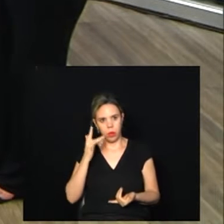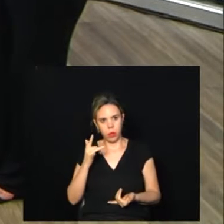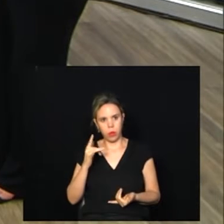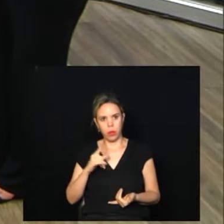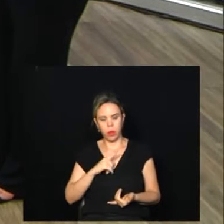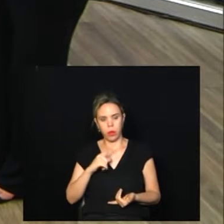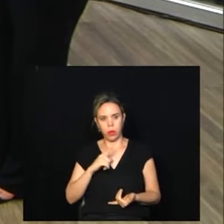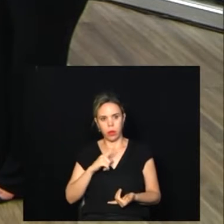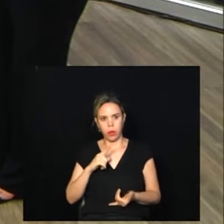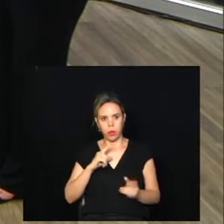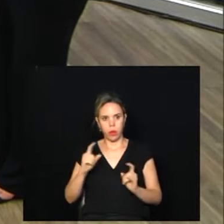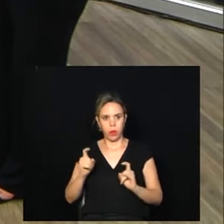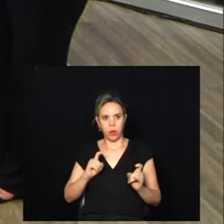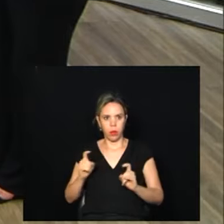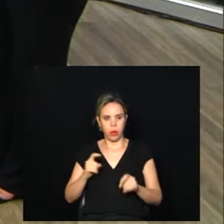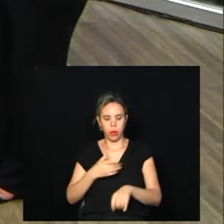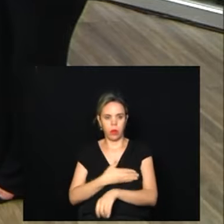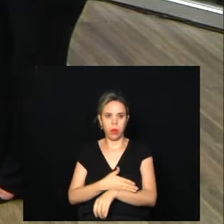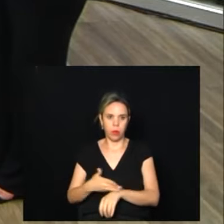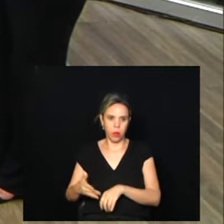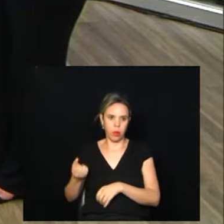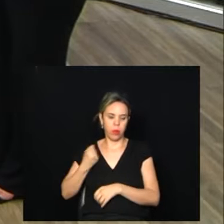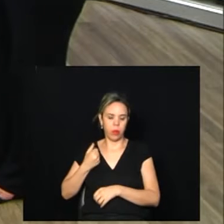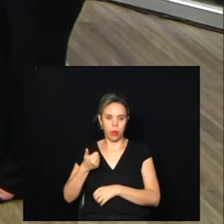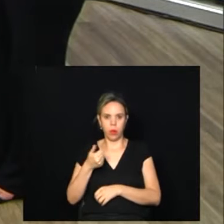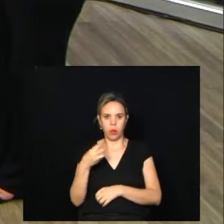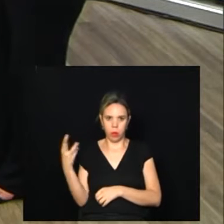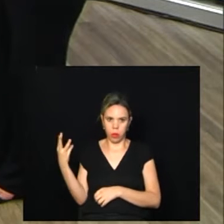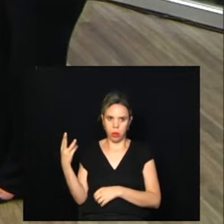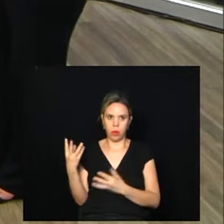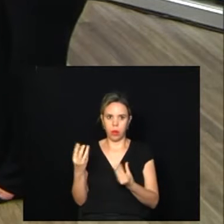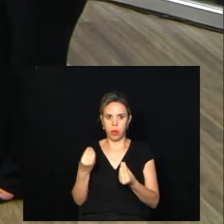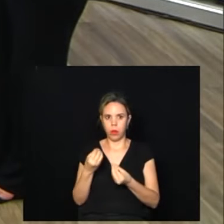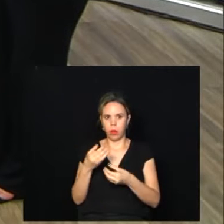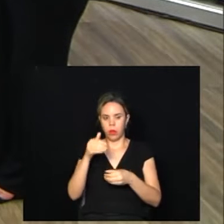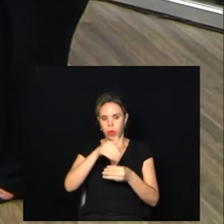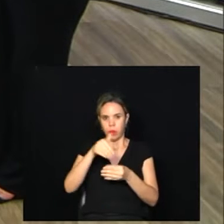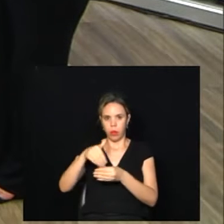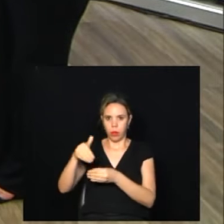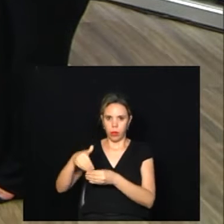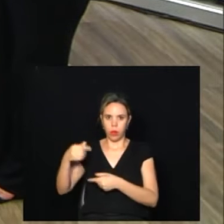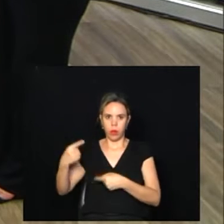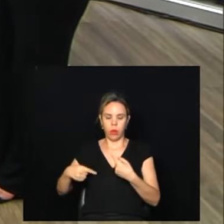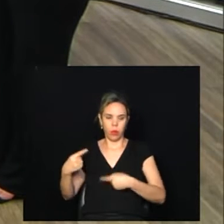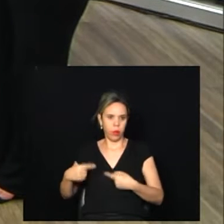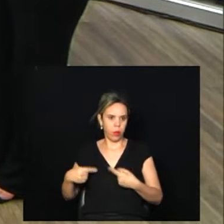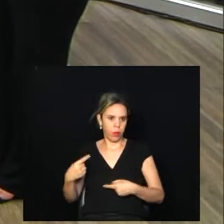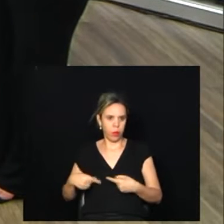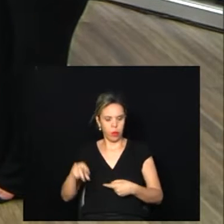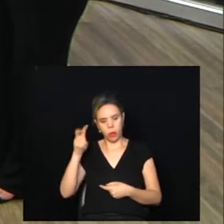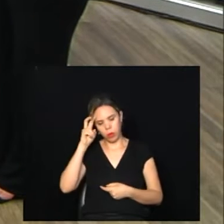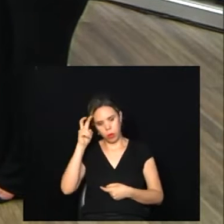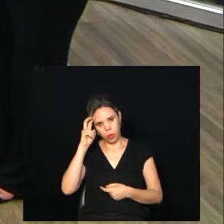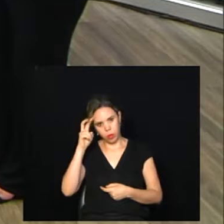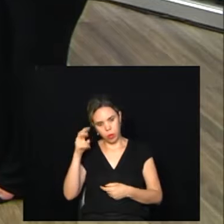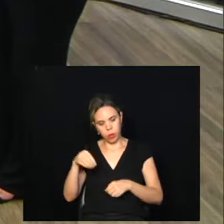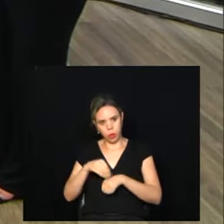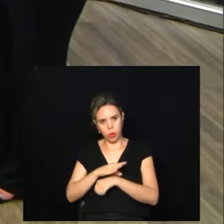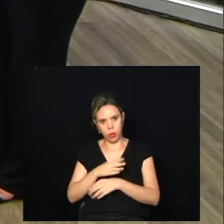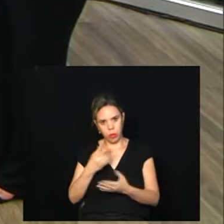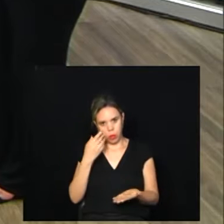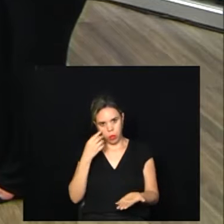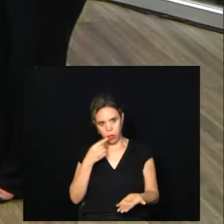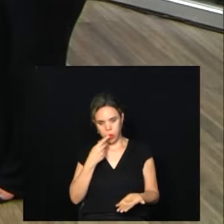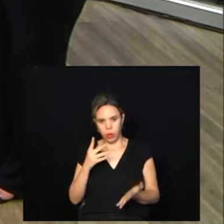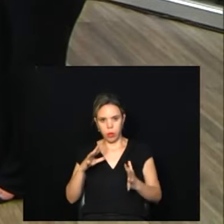nós temos a reunião ordinária de número 13, com muitas votações, discussões, e na quinta-feira você traz pra gente,